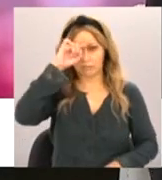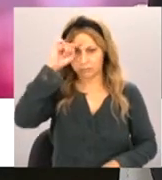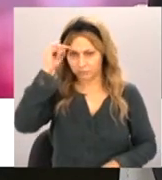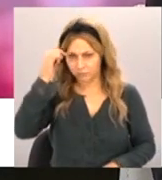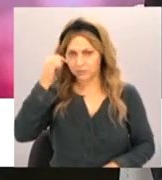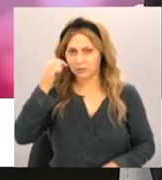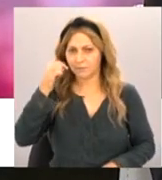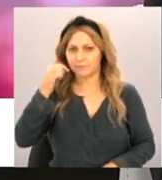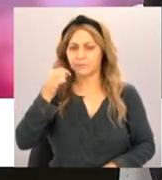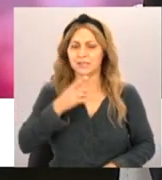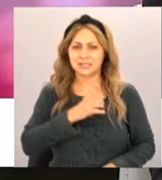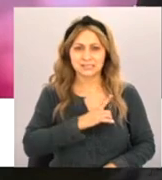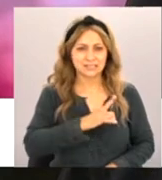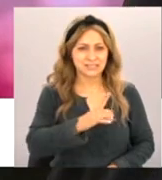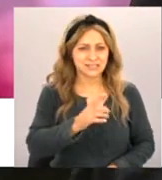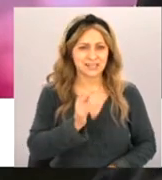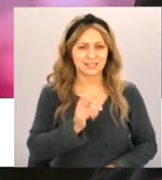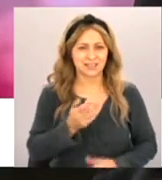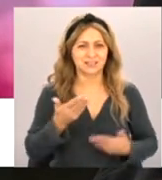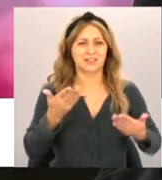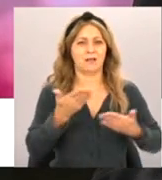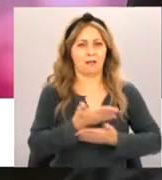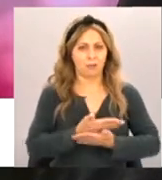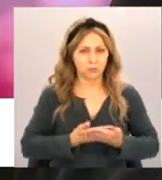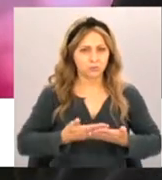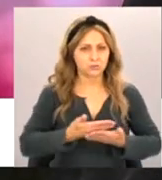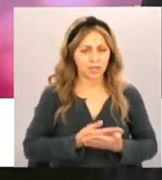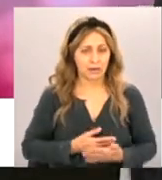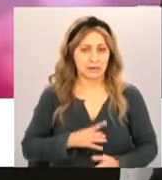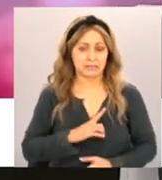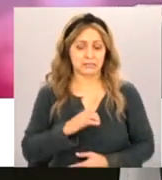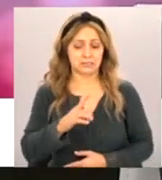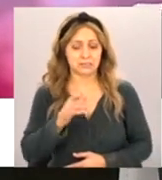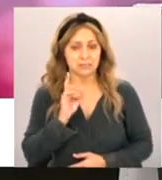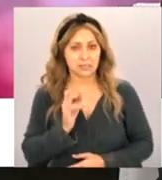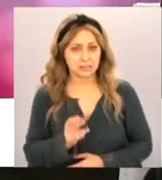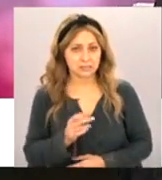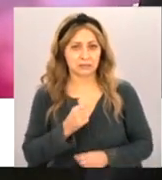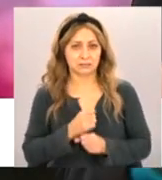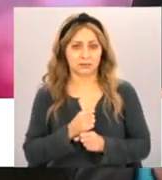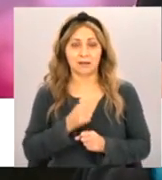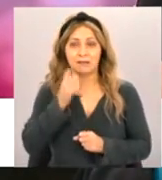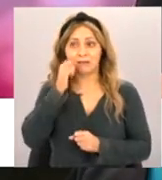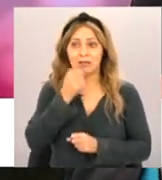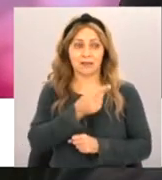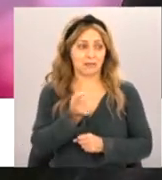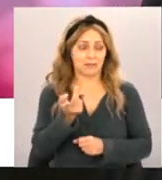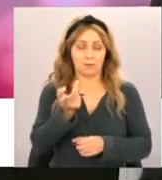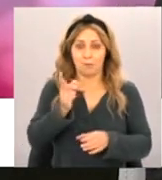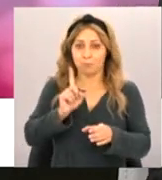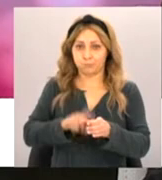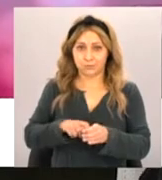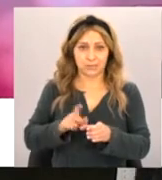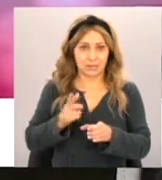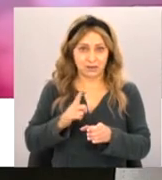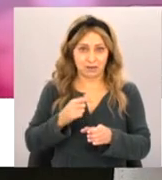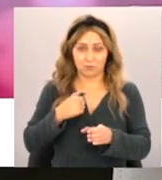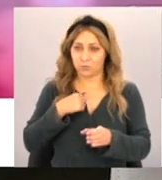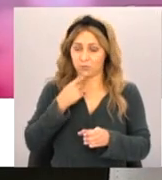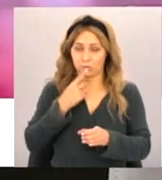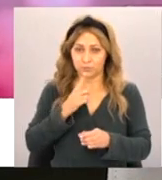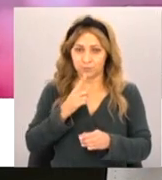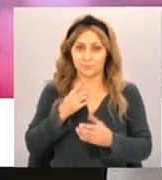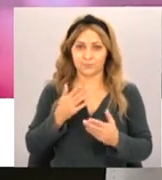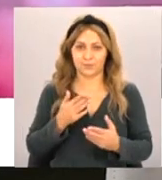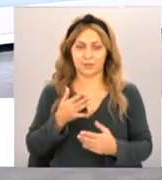conhecemos Bem sei tô fazendo concessões seis anos a trabalhar mas mesmo que não tenha citado nesse trabalho não tenho apercebido juntei agora faça a que